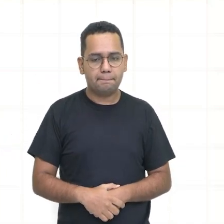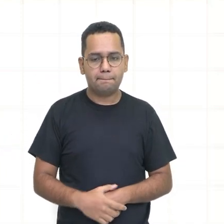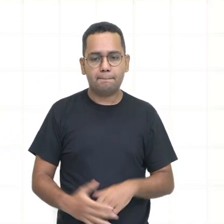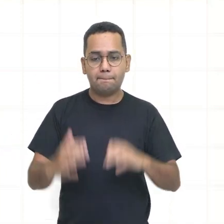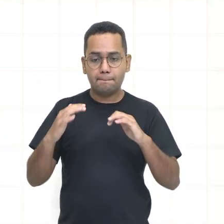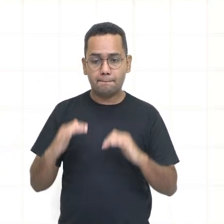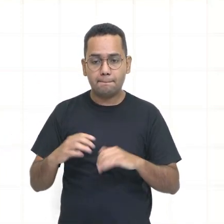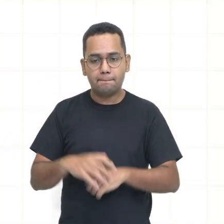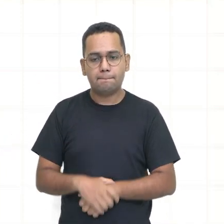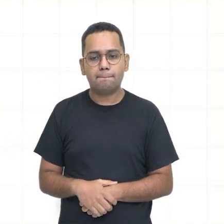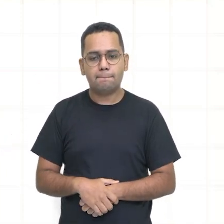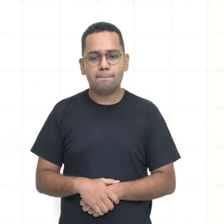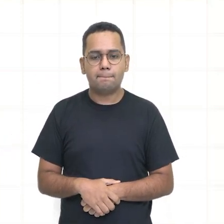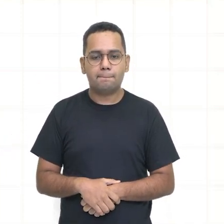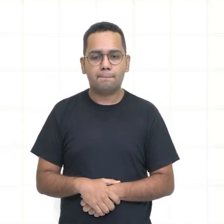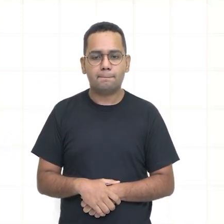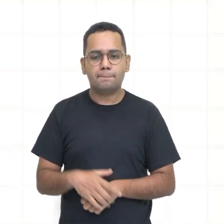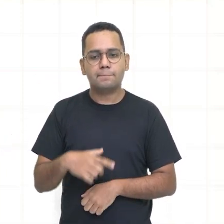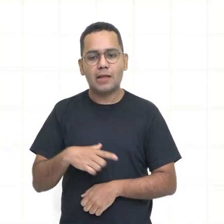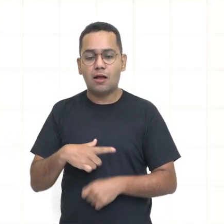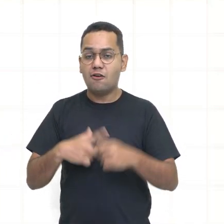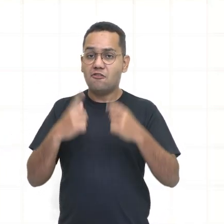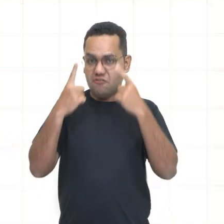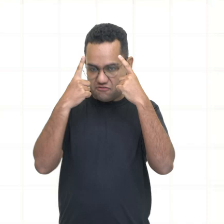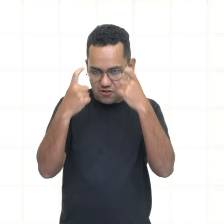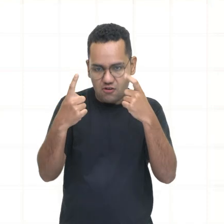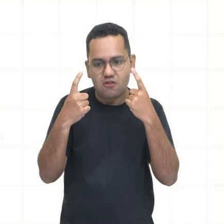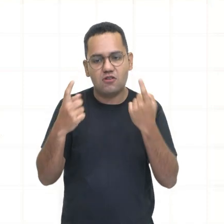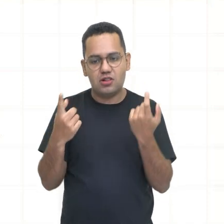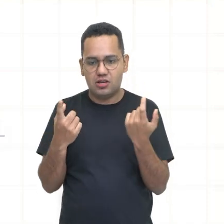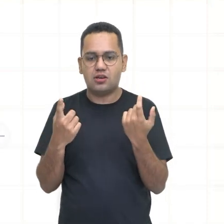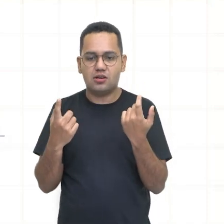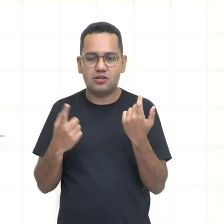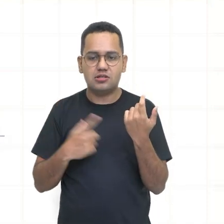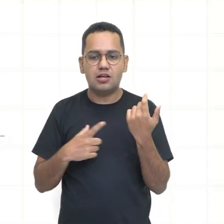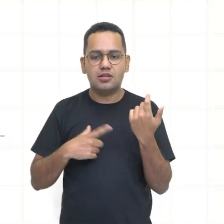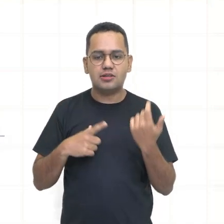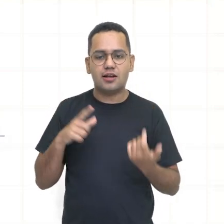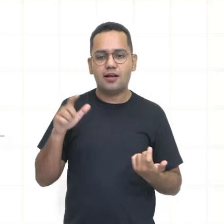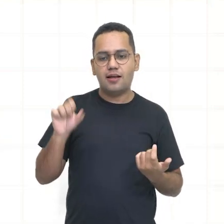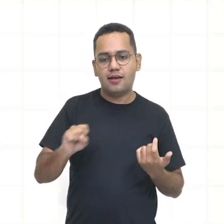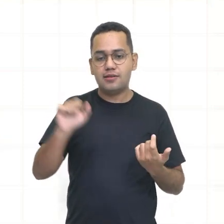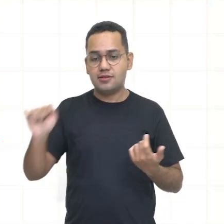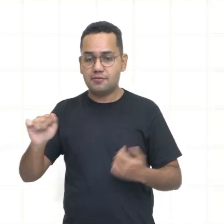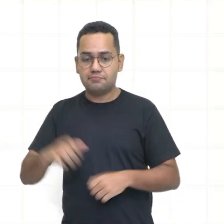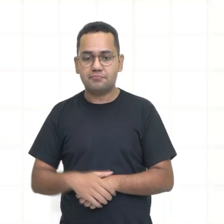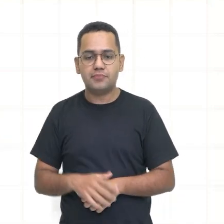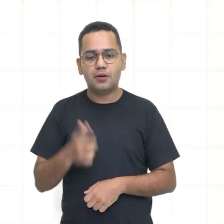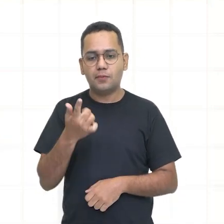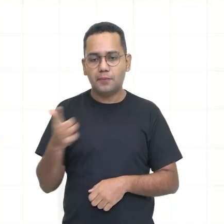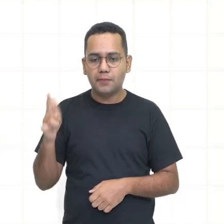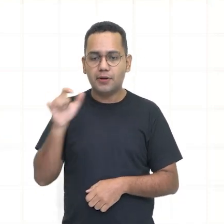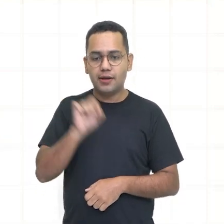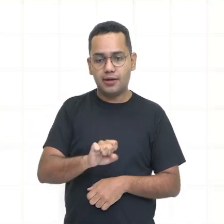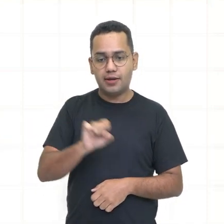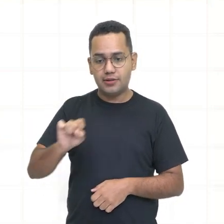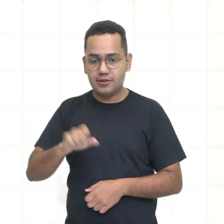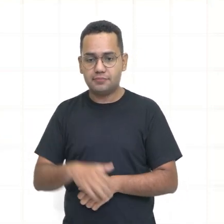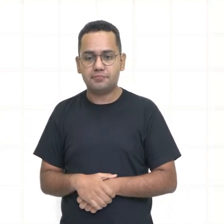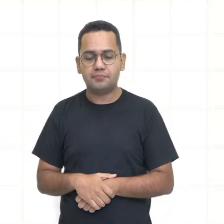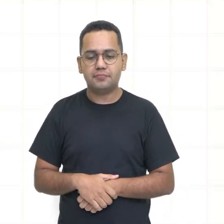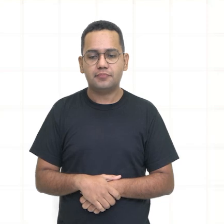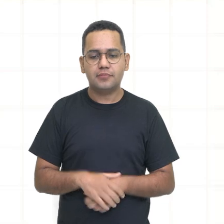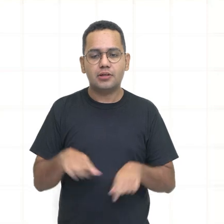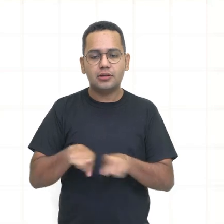de forças de repressão, como as seções de assalto, ASA, seções de segurança, SS,